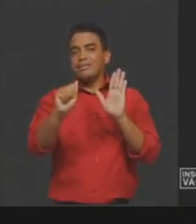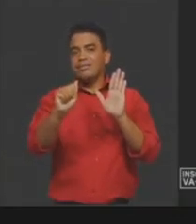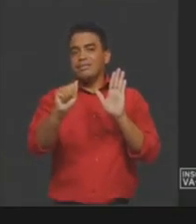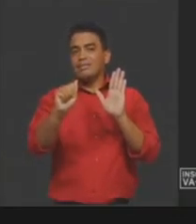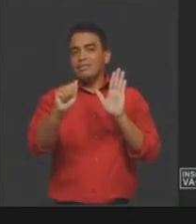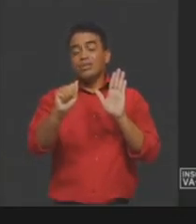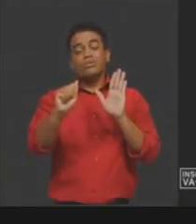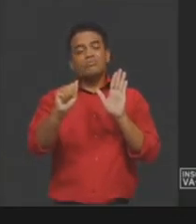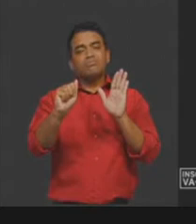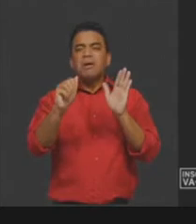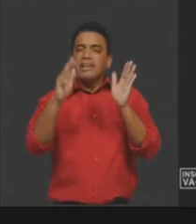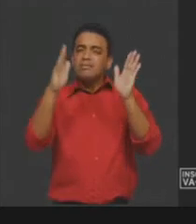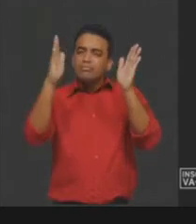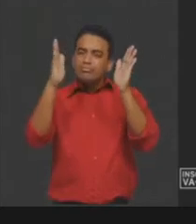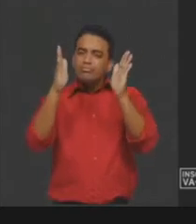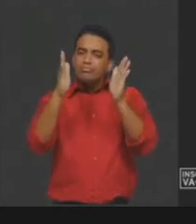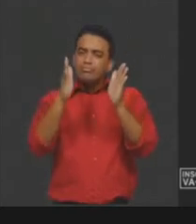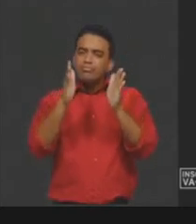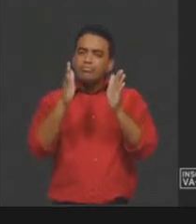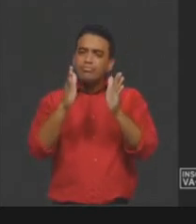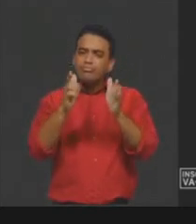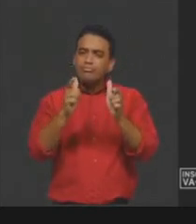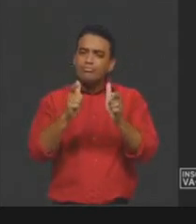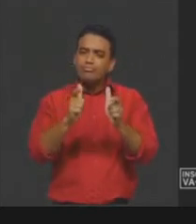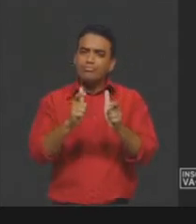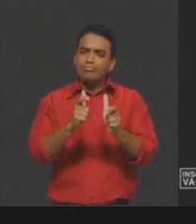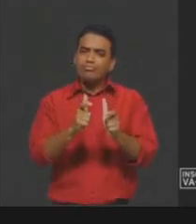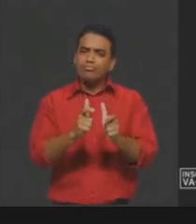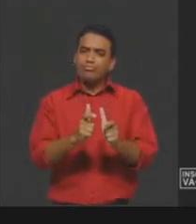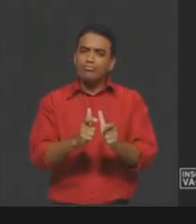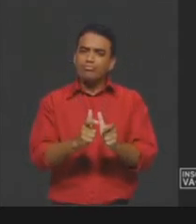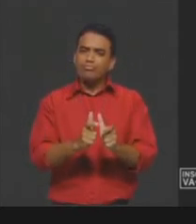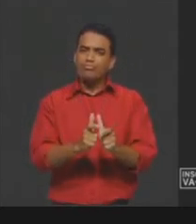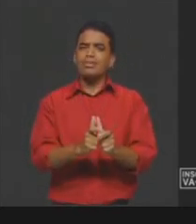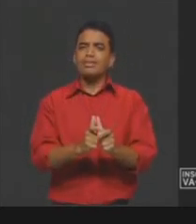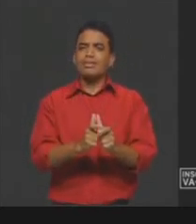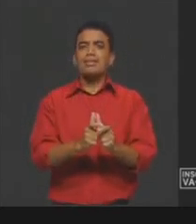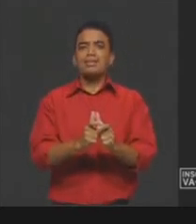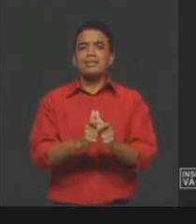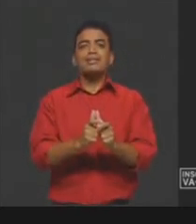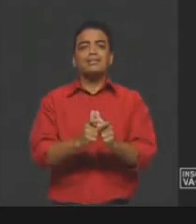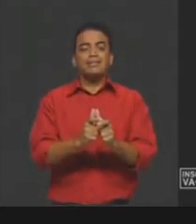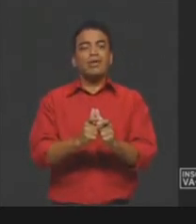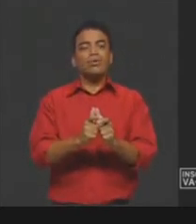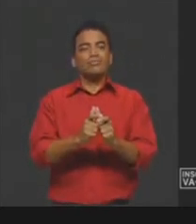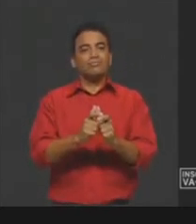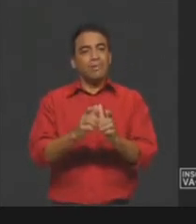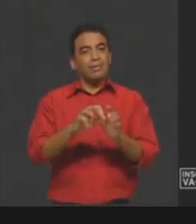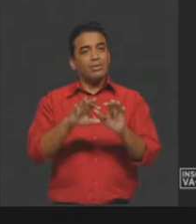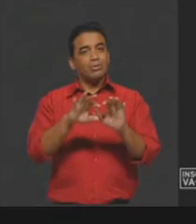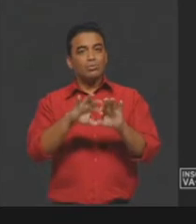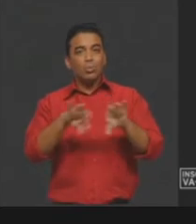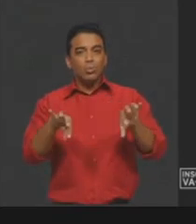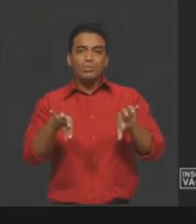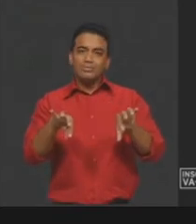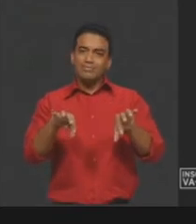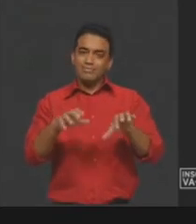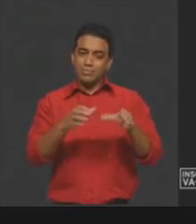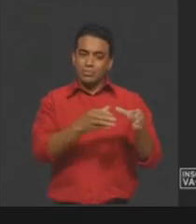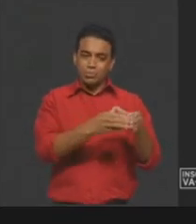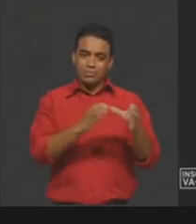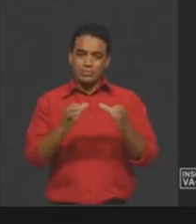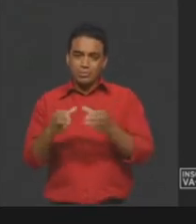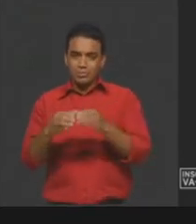vai afunilando mais, vai ficando, as características mais específicas vão começando a dividir mais esses grupos. Então,